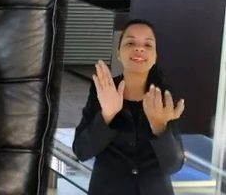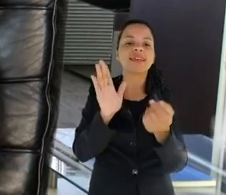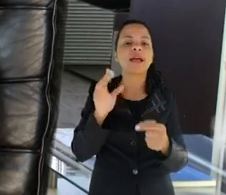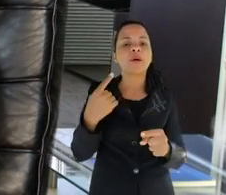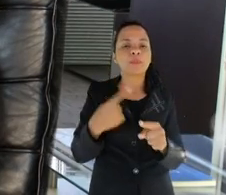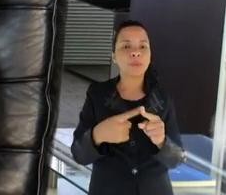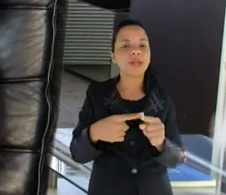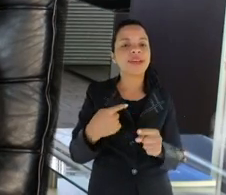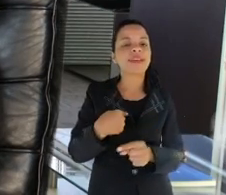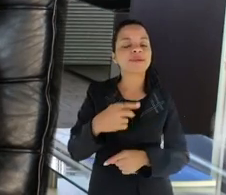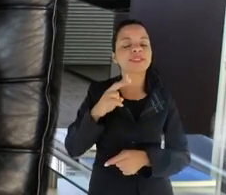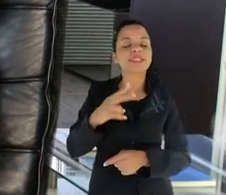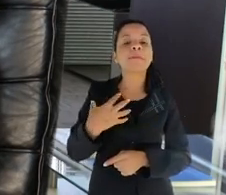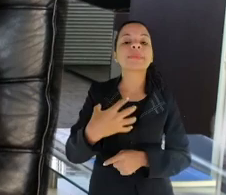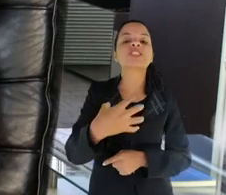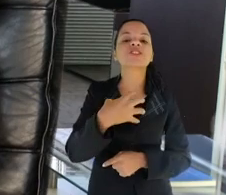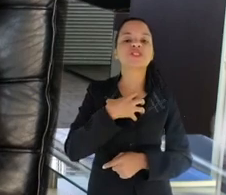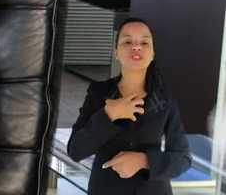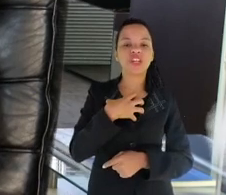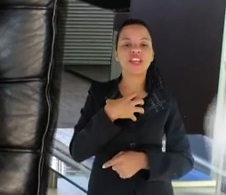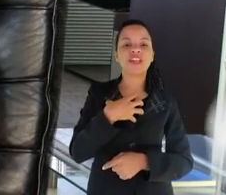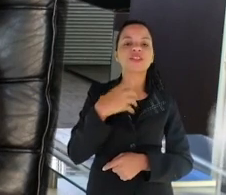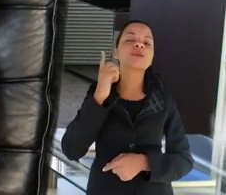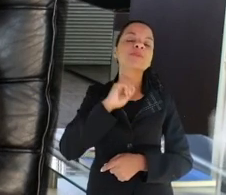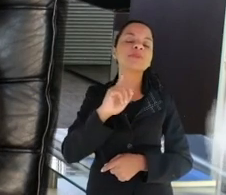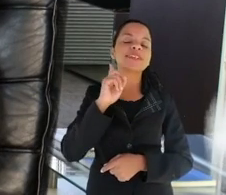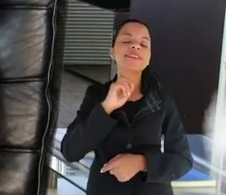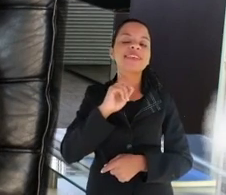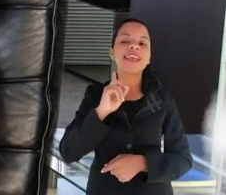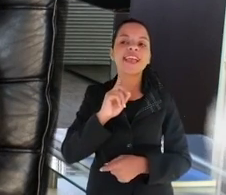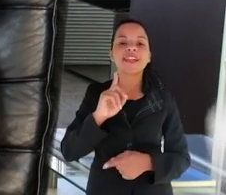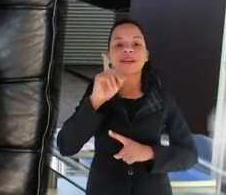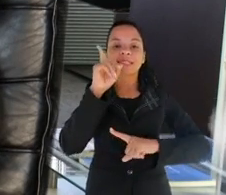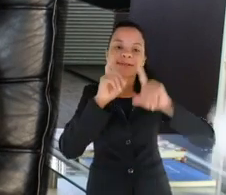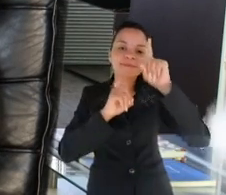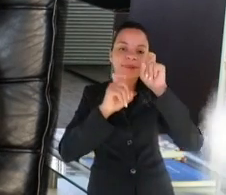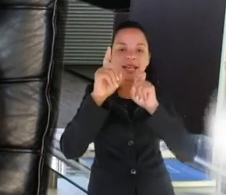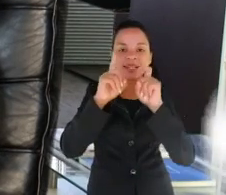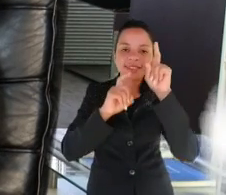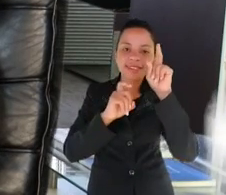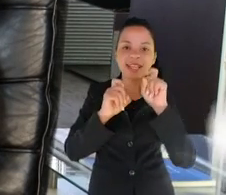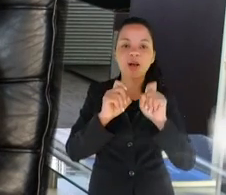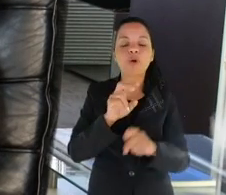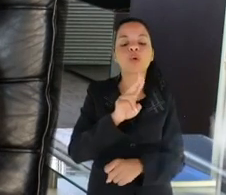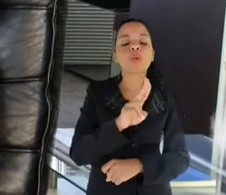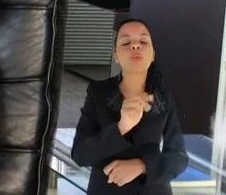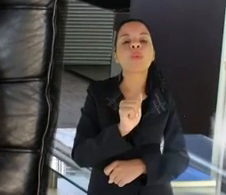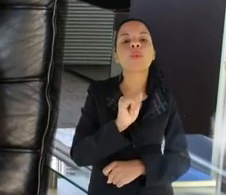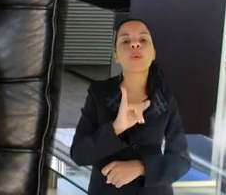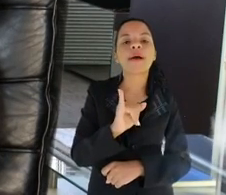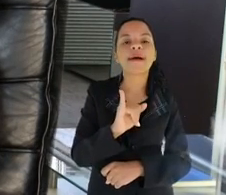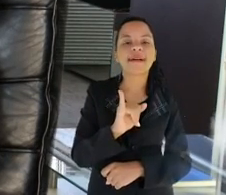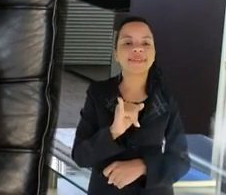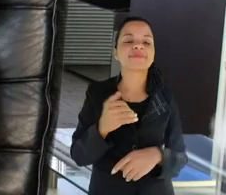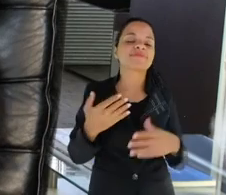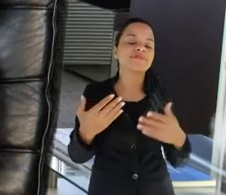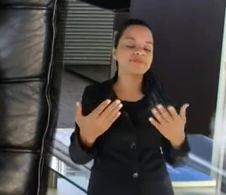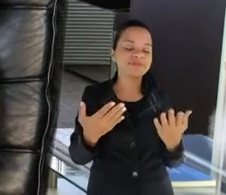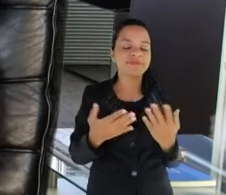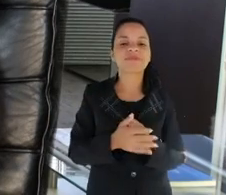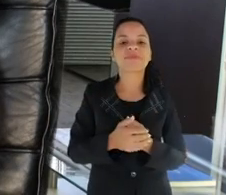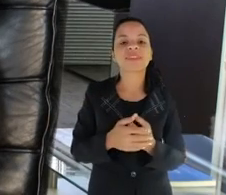de fora, inclusive na própria expressão do título, o Ai. Então, Minas tem